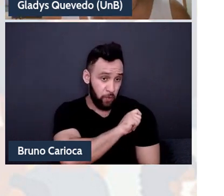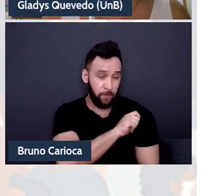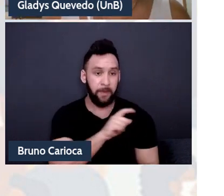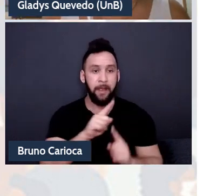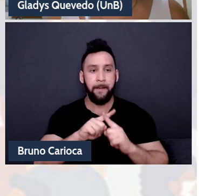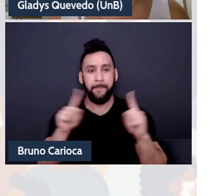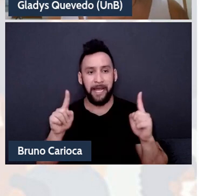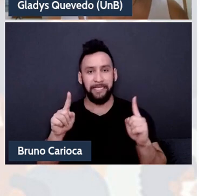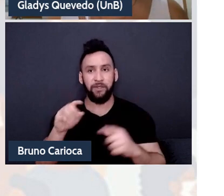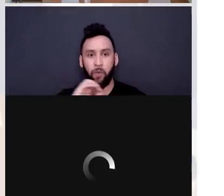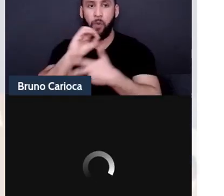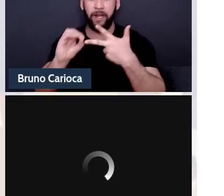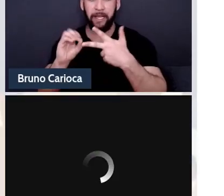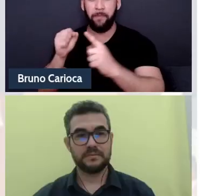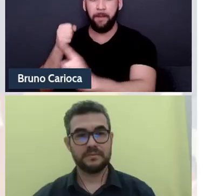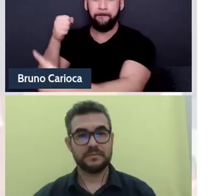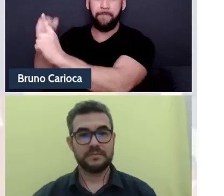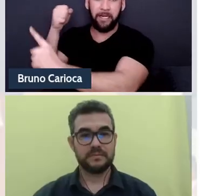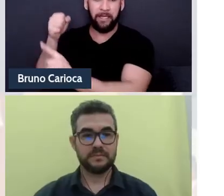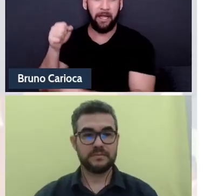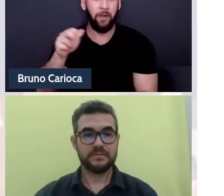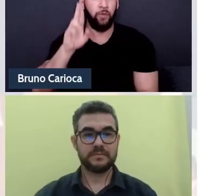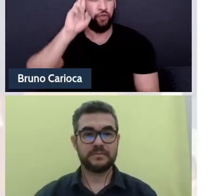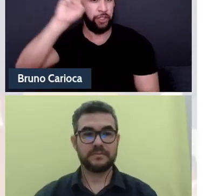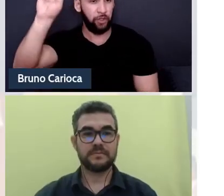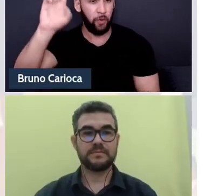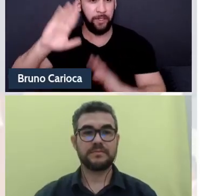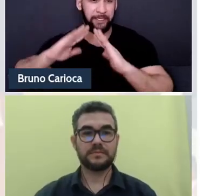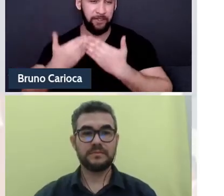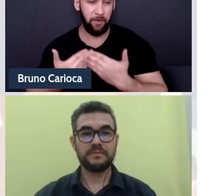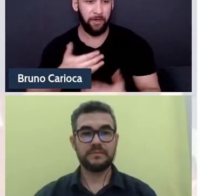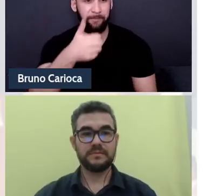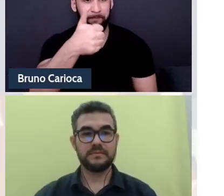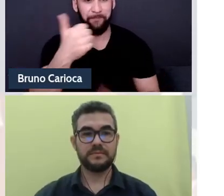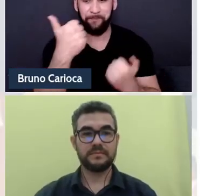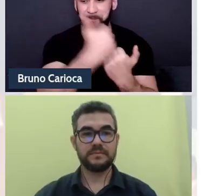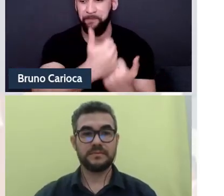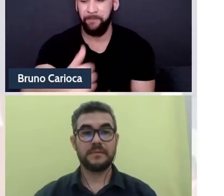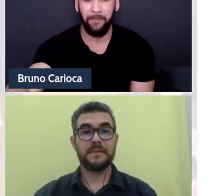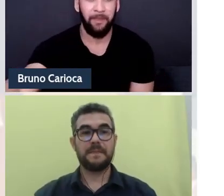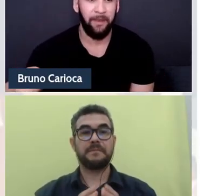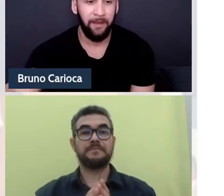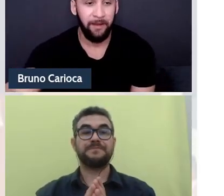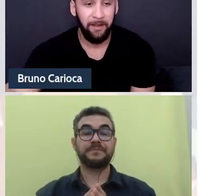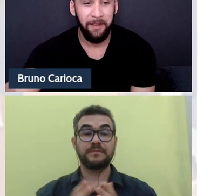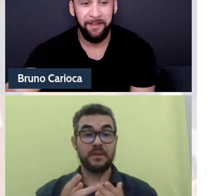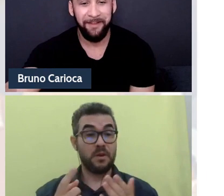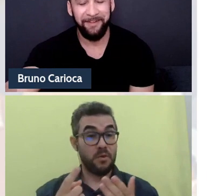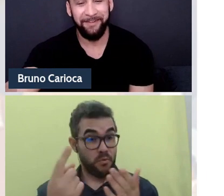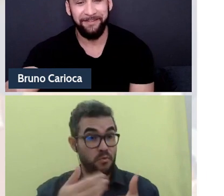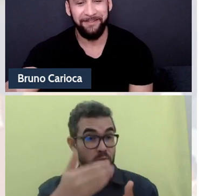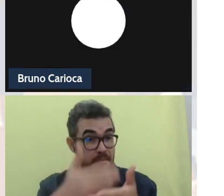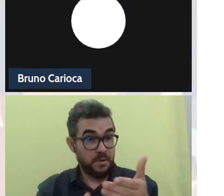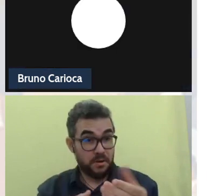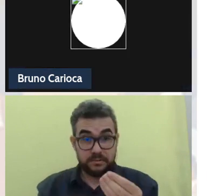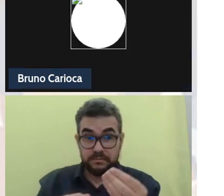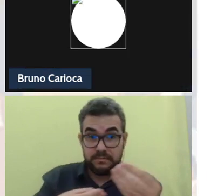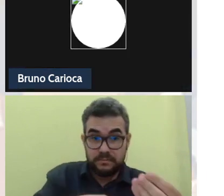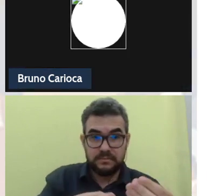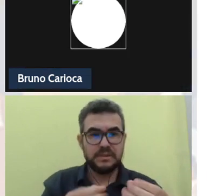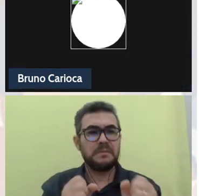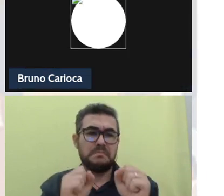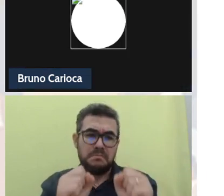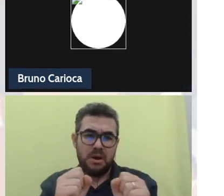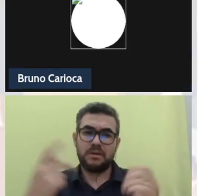da escola. Então, varia. O impacto de um exame, ele pode ser positivo, ele pode ser negativo, ele pode